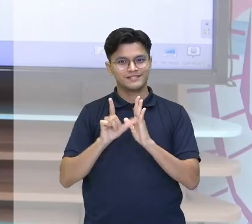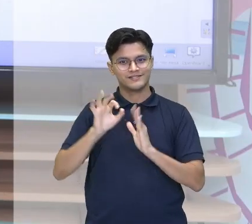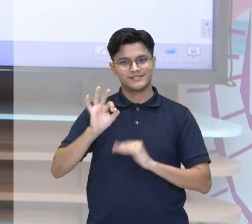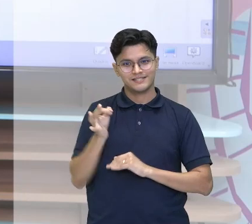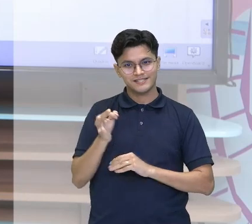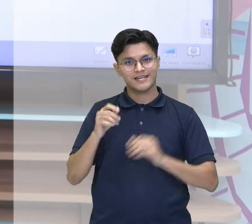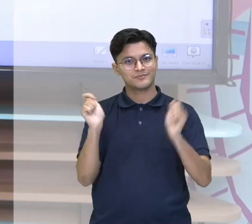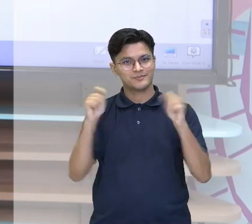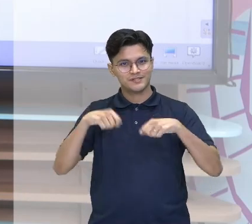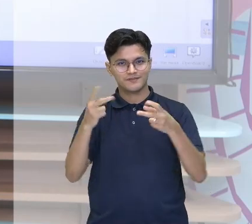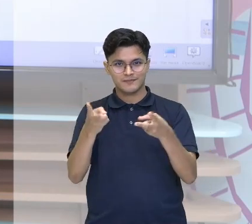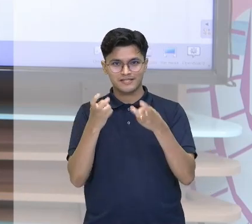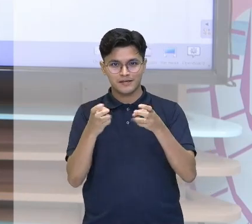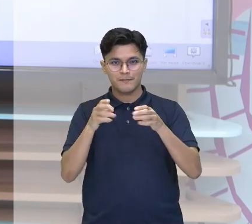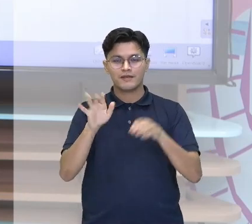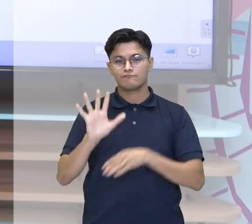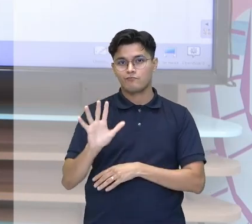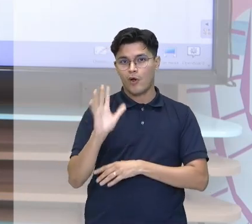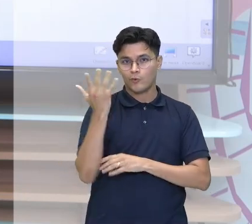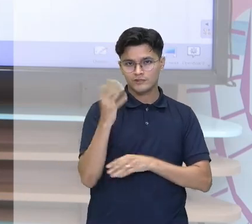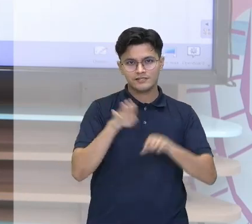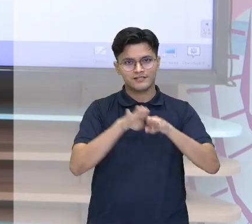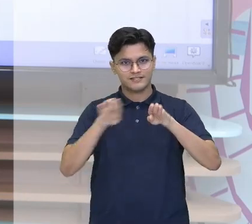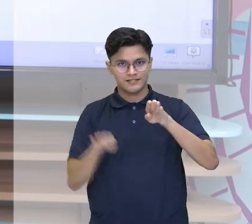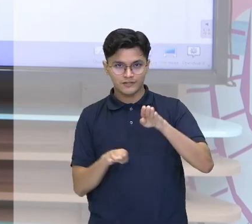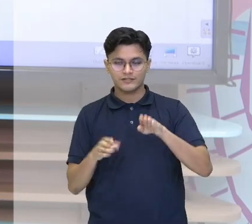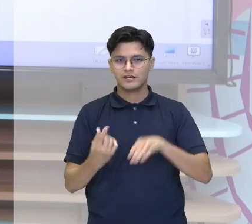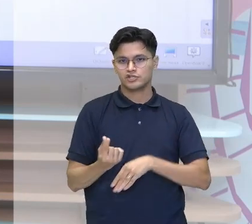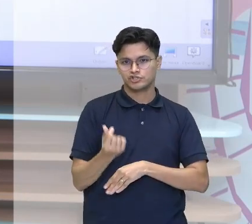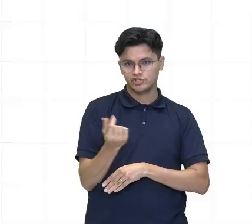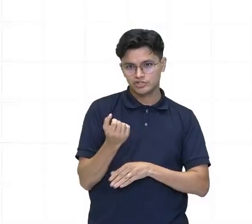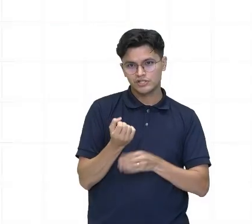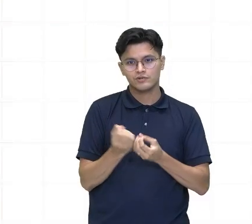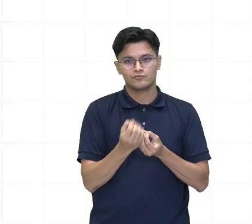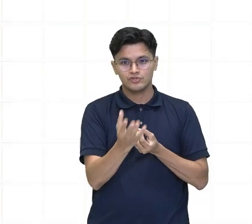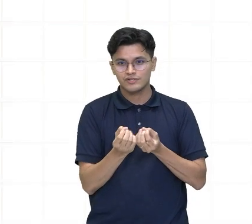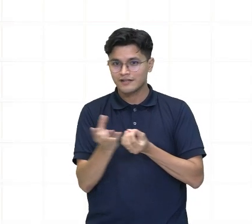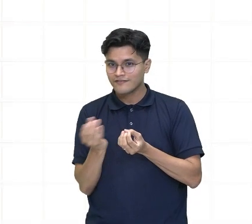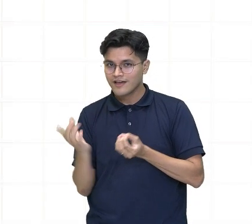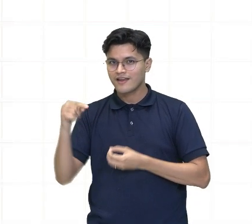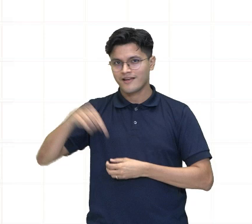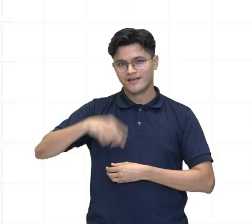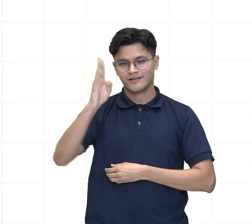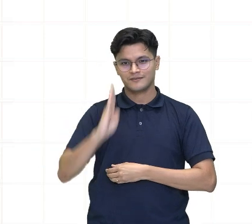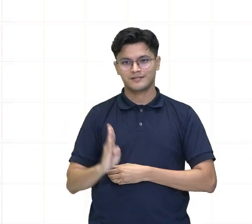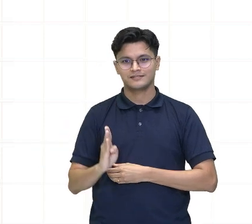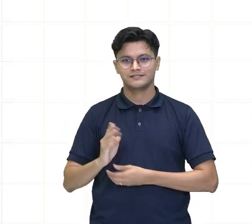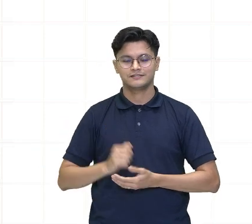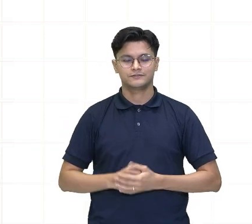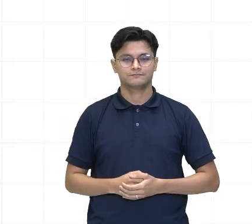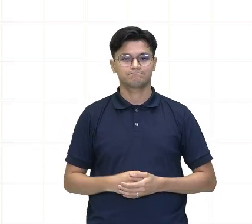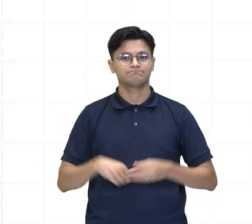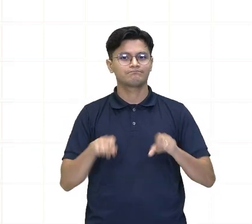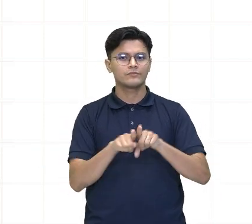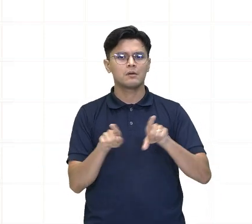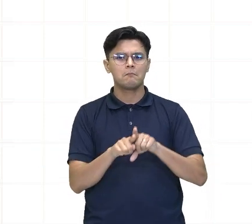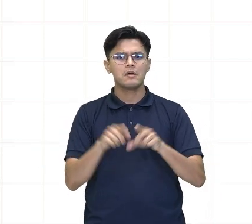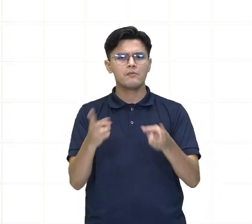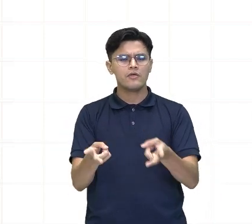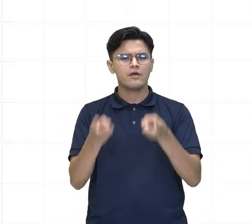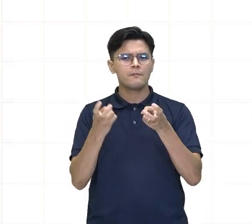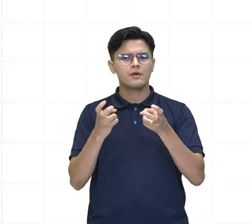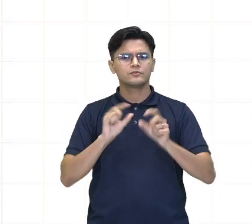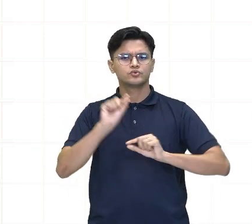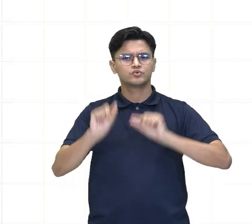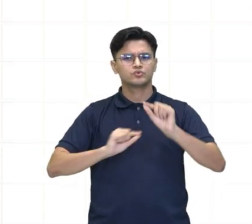renda presente no nosso país. E aí nós temos que essa disparidade, analisando ainda o gráfico, né, nós encontramos